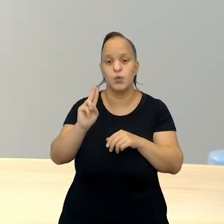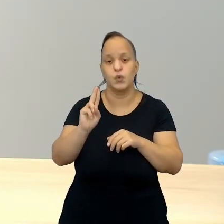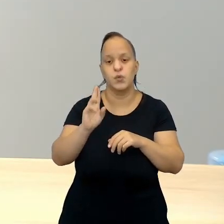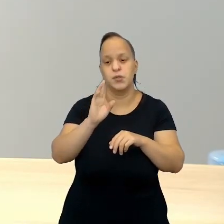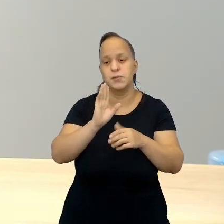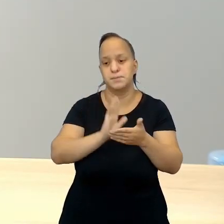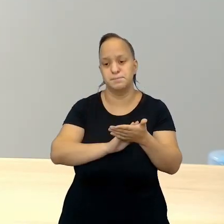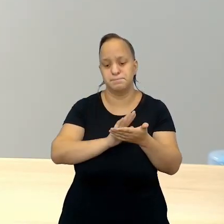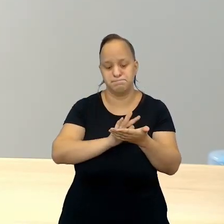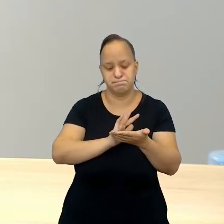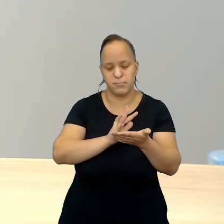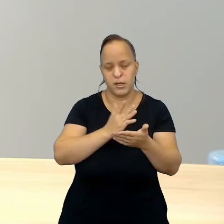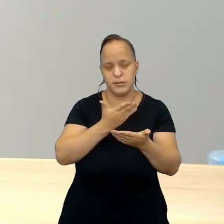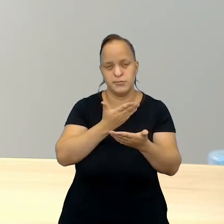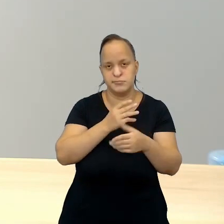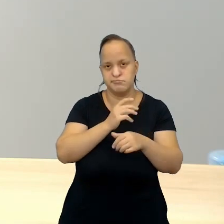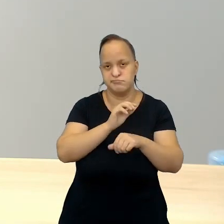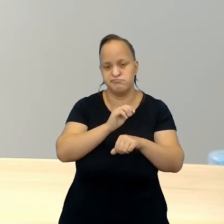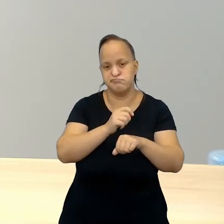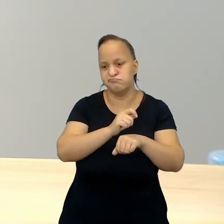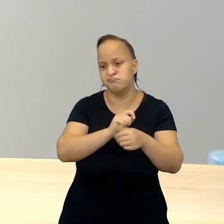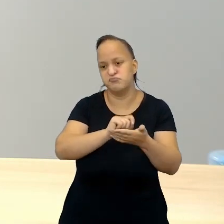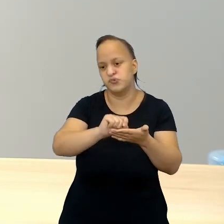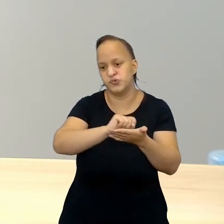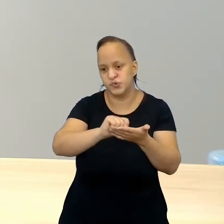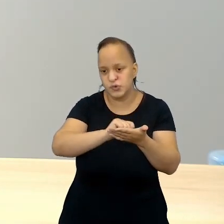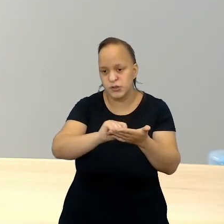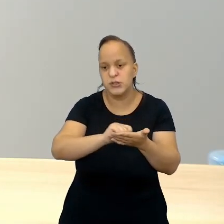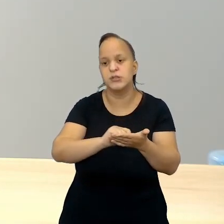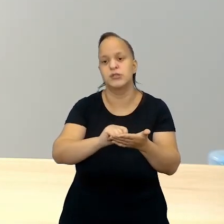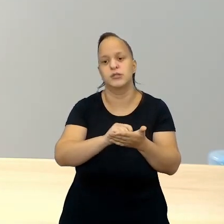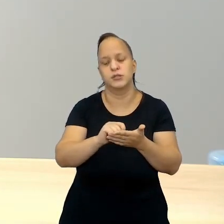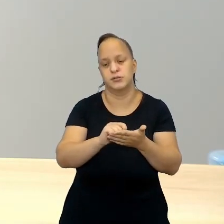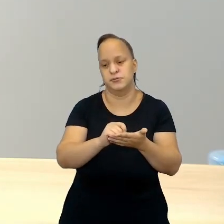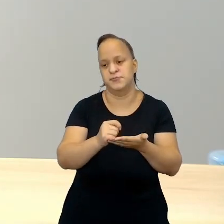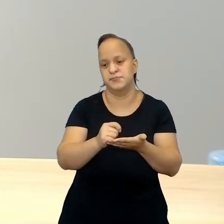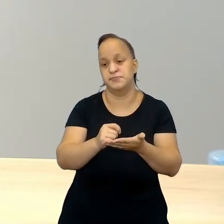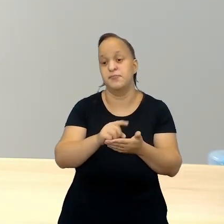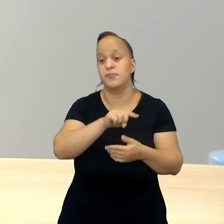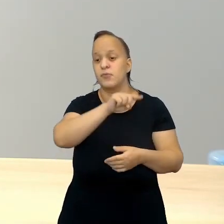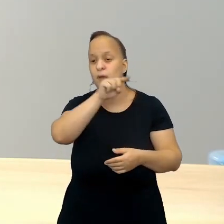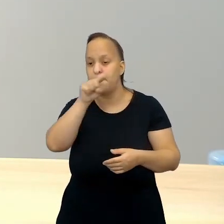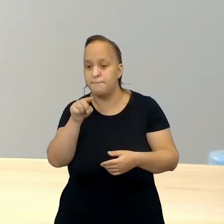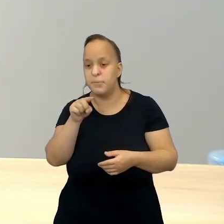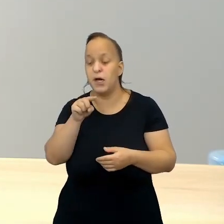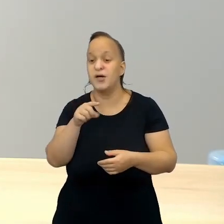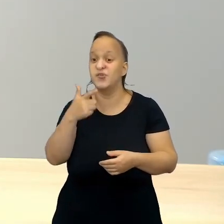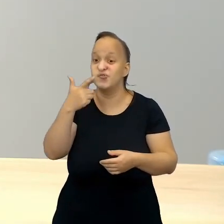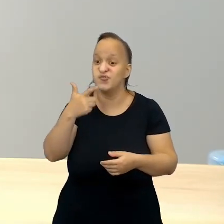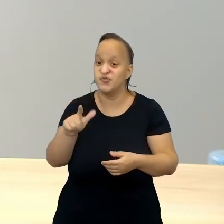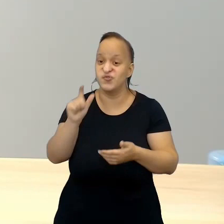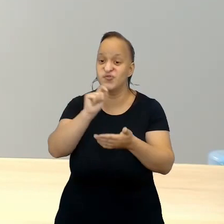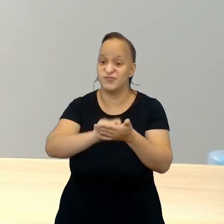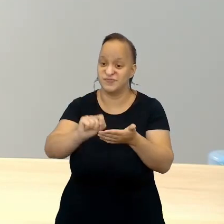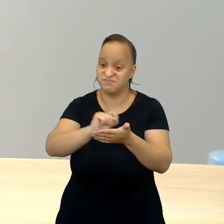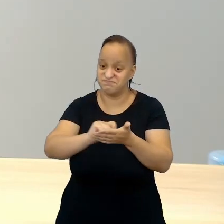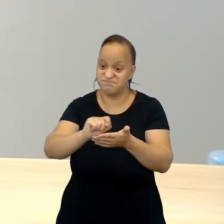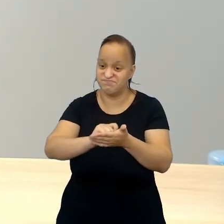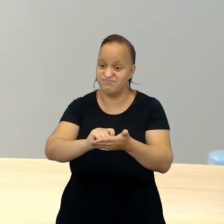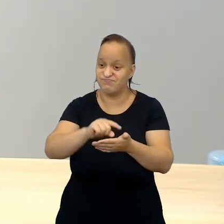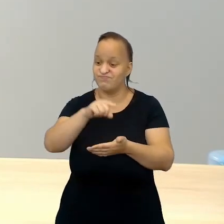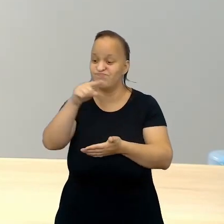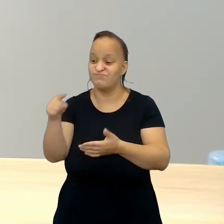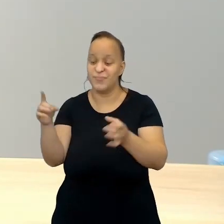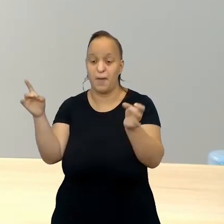algumas experiências, depois, durante o processo de aprendizagem, de novo aparece o diário de bordo, e para fechar a